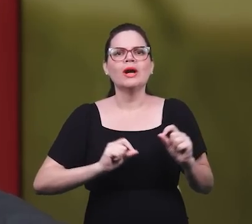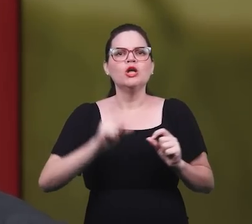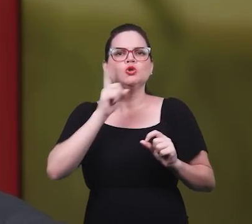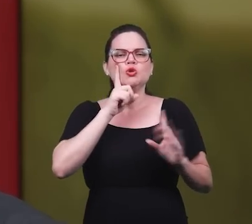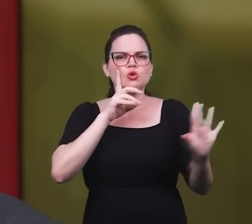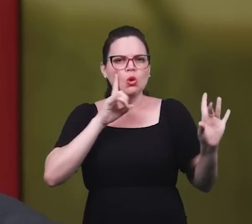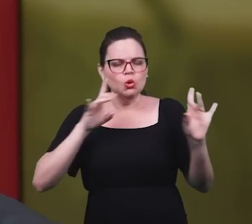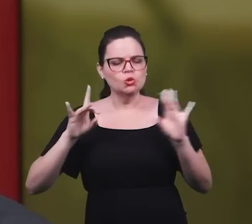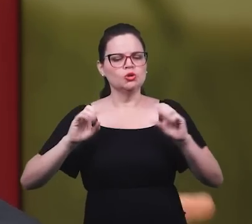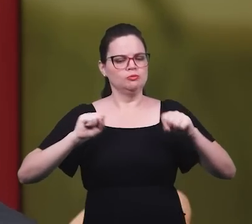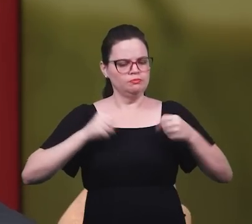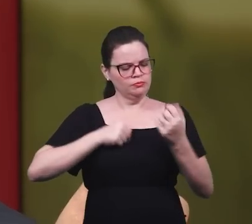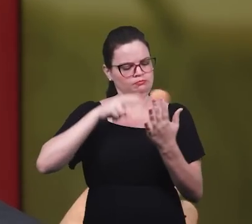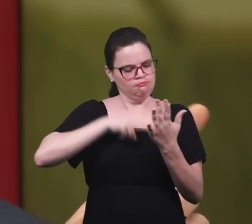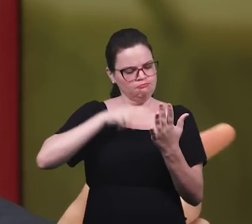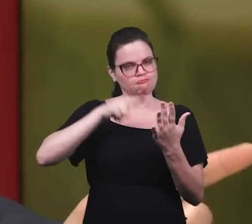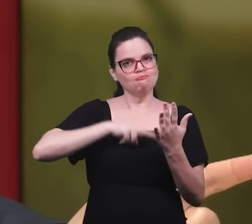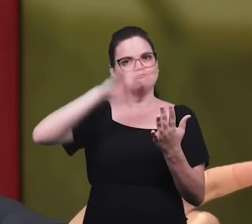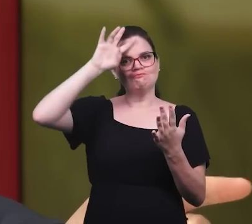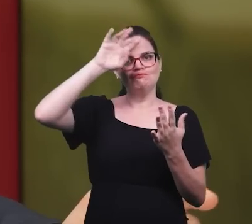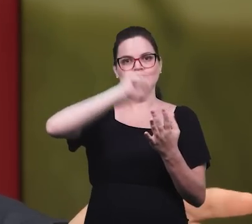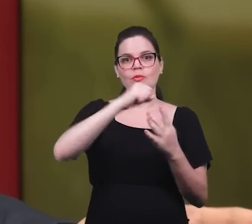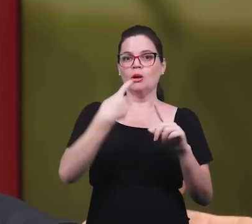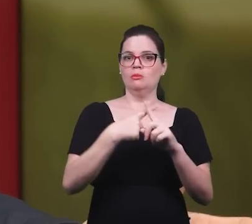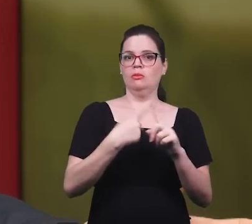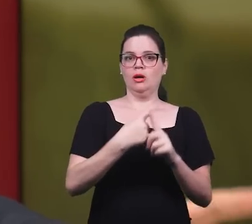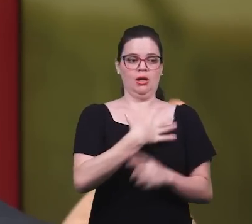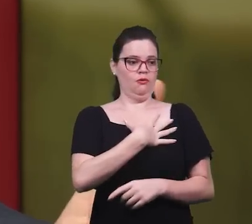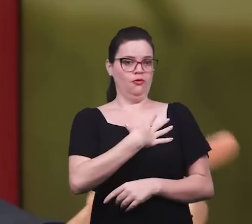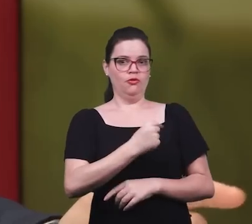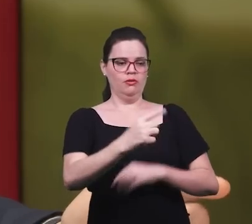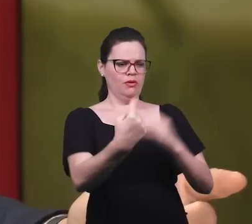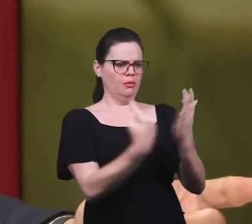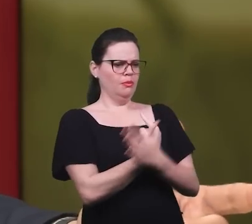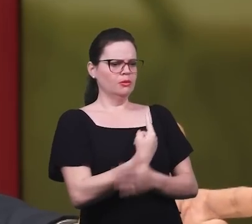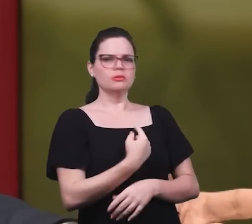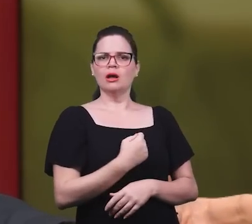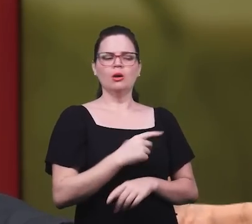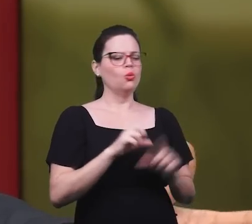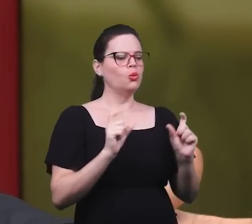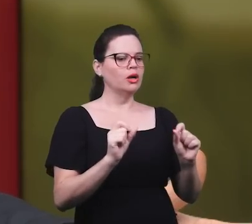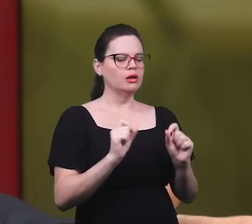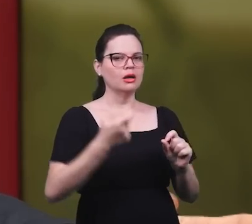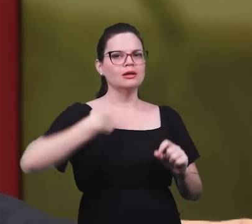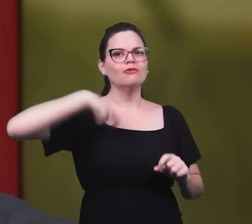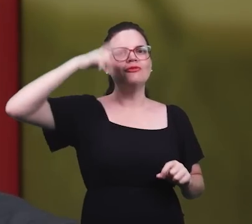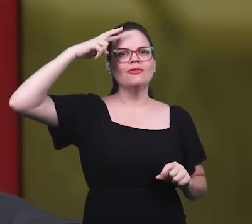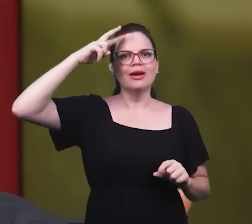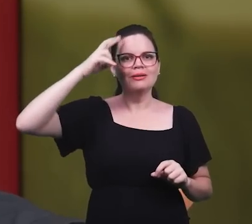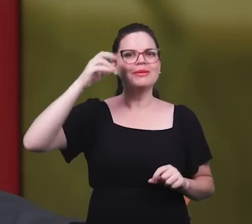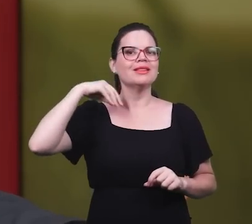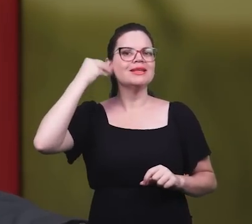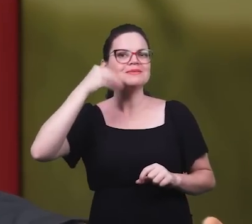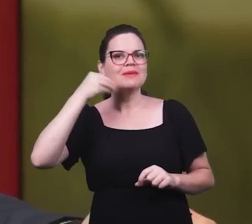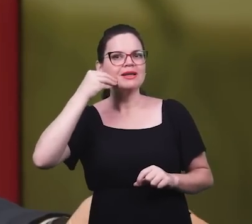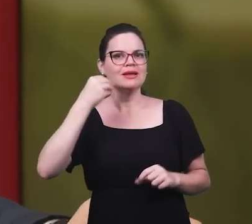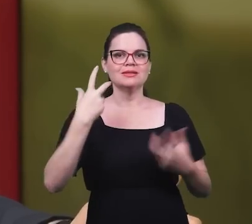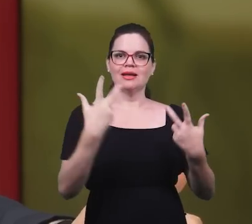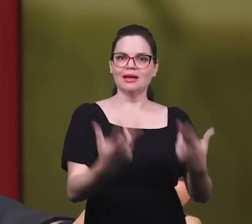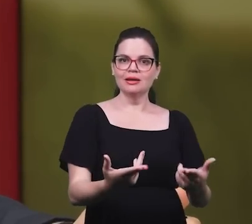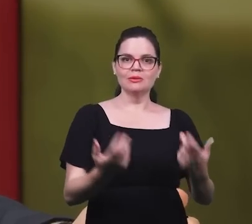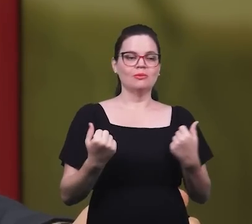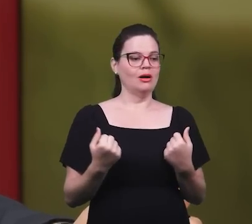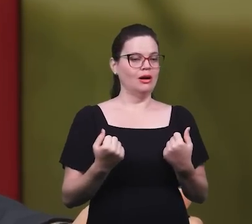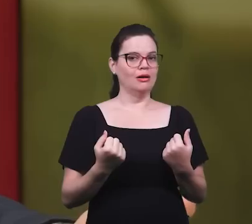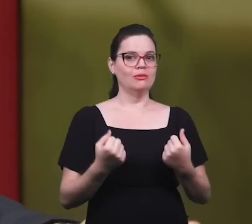ergue um memorial. Para quê? Porque os vossos filhos vão nos perguntar, o que é isso aqui? E vocês vão relembrar aquilo que aconteceu. Muito bom. Então nós temos que guardar no